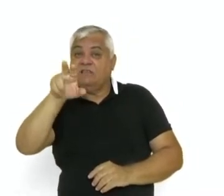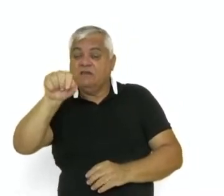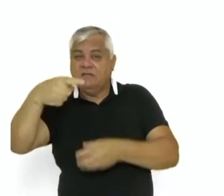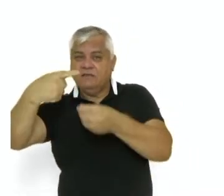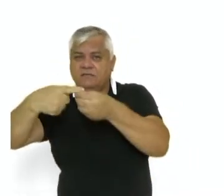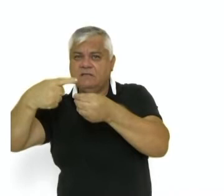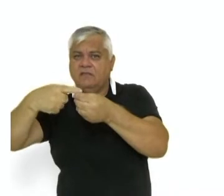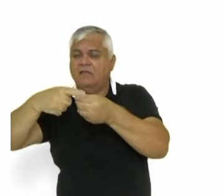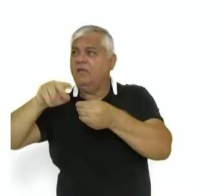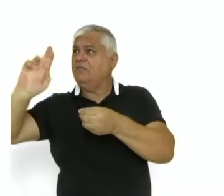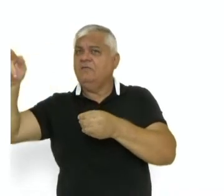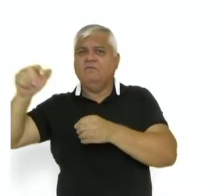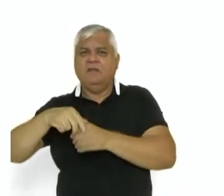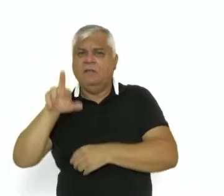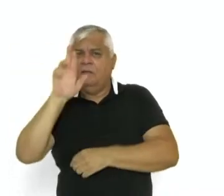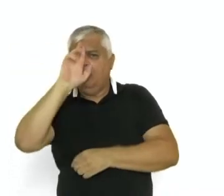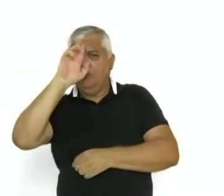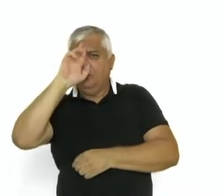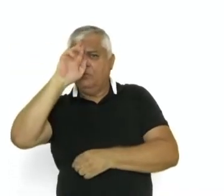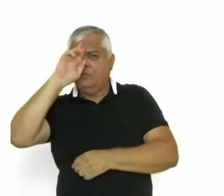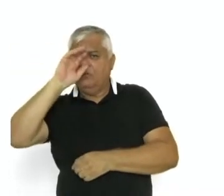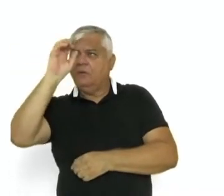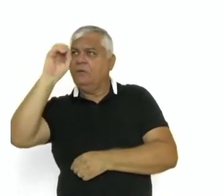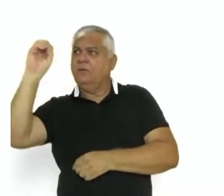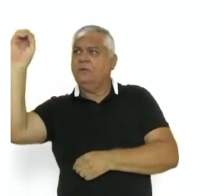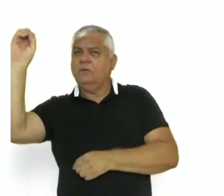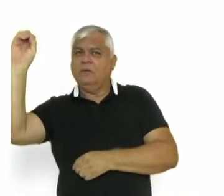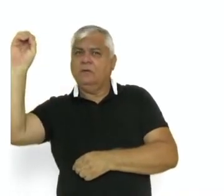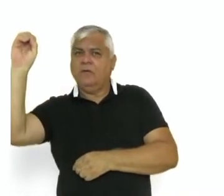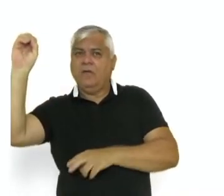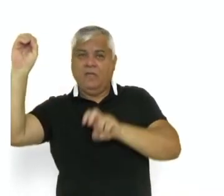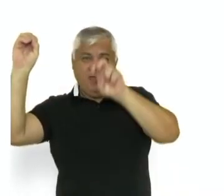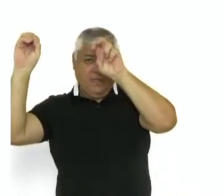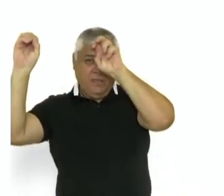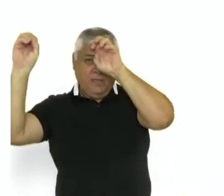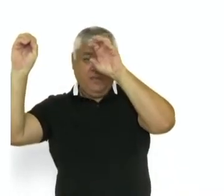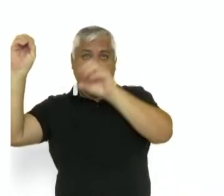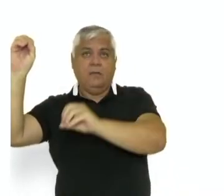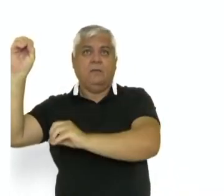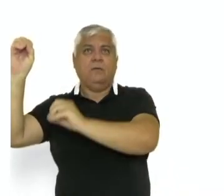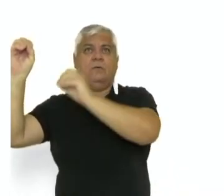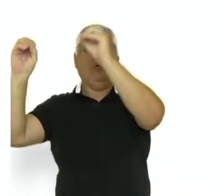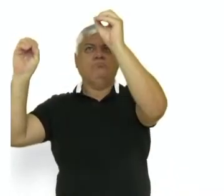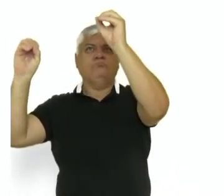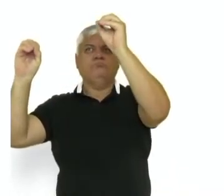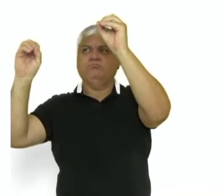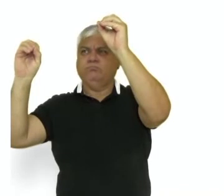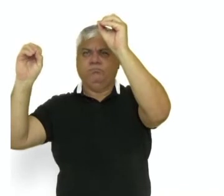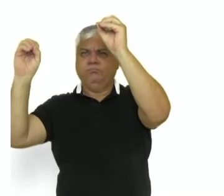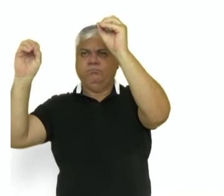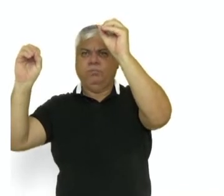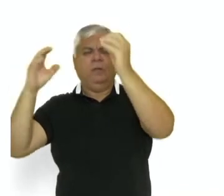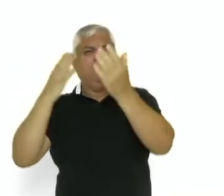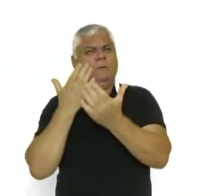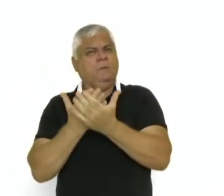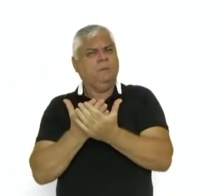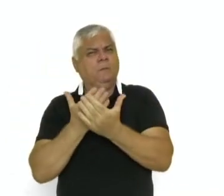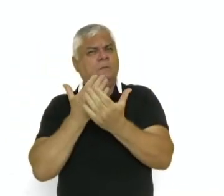duas cidades, ele só precisou de 2 estacas para fazer o trabalho e calculou,